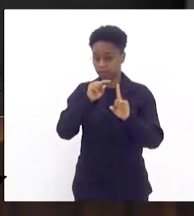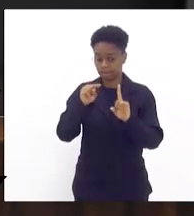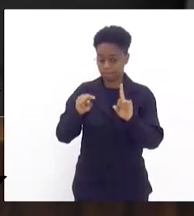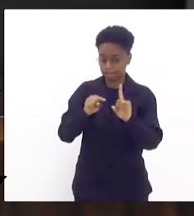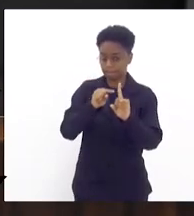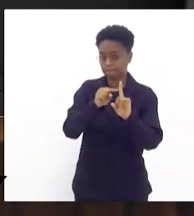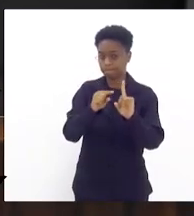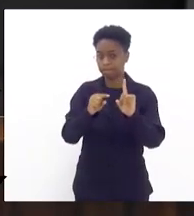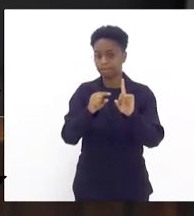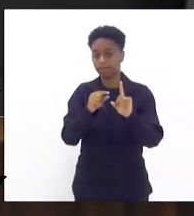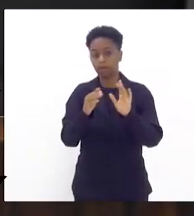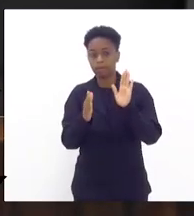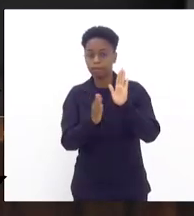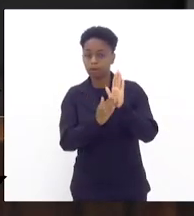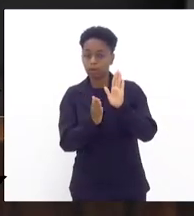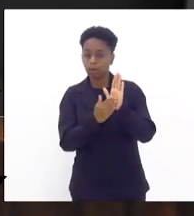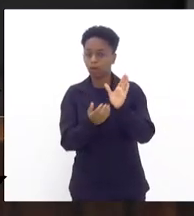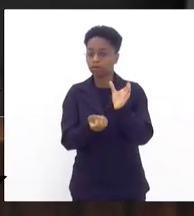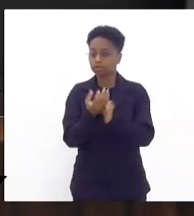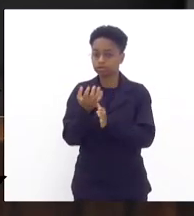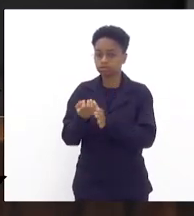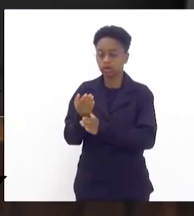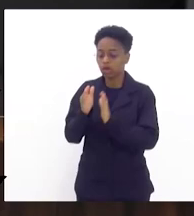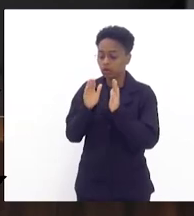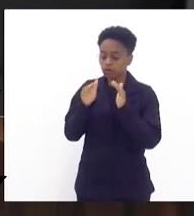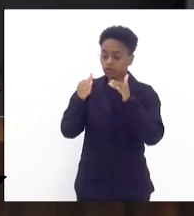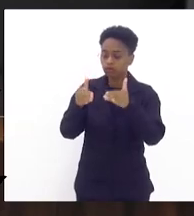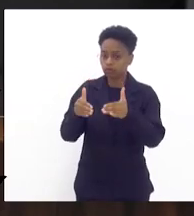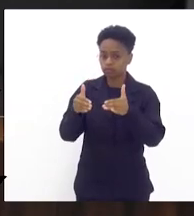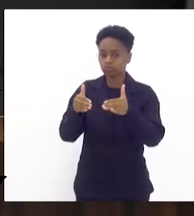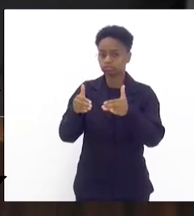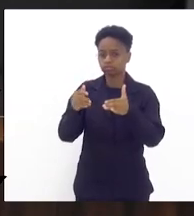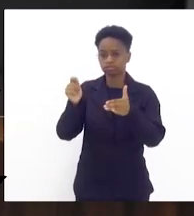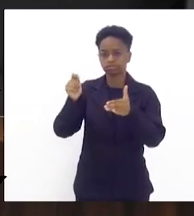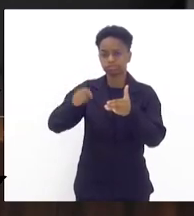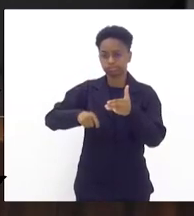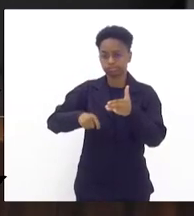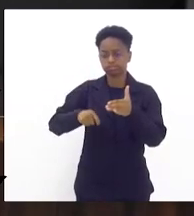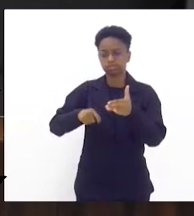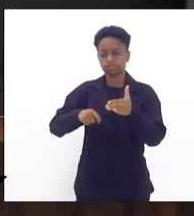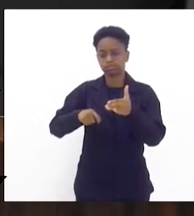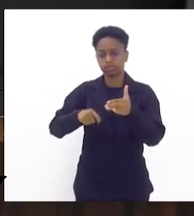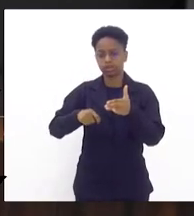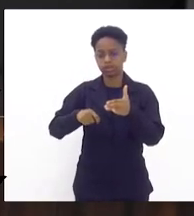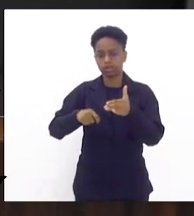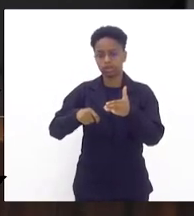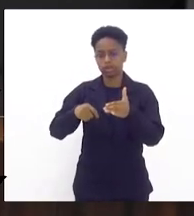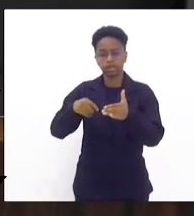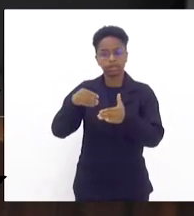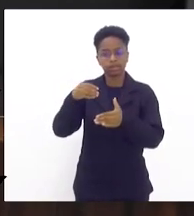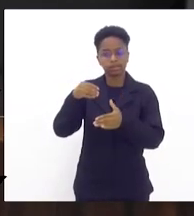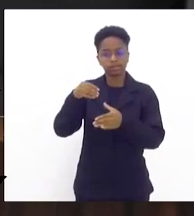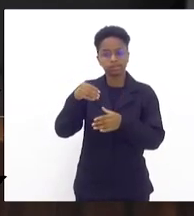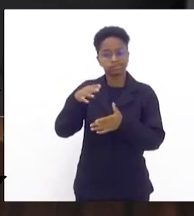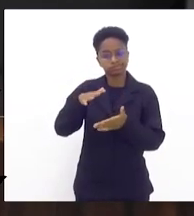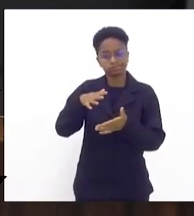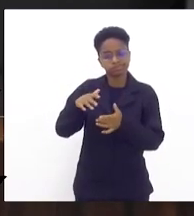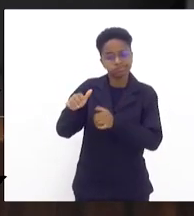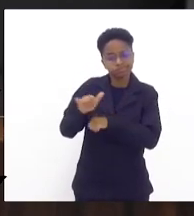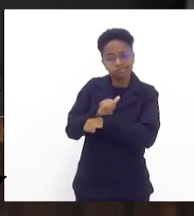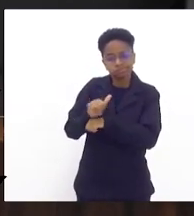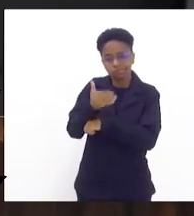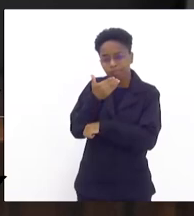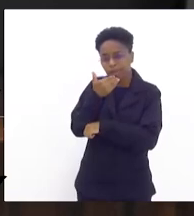elaborar propostas para que possamos, dentro da melhor maneira possível,